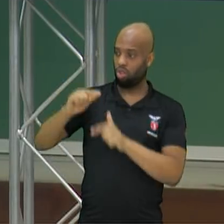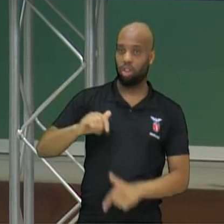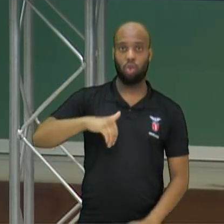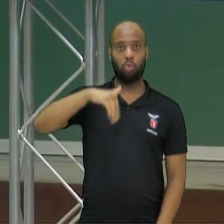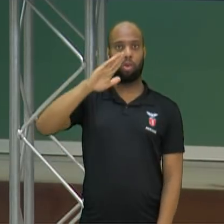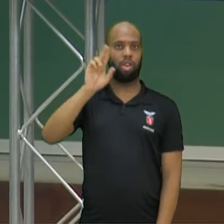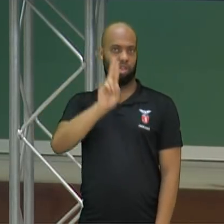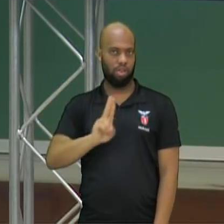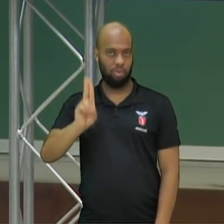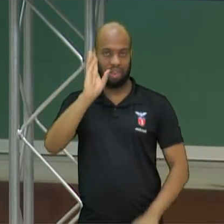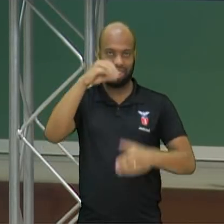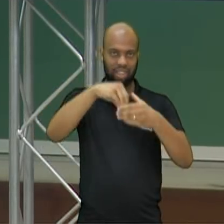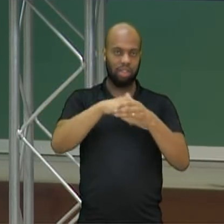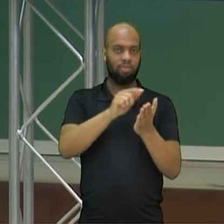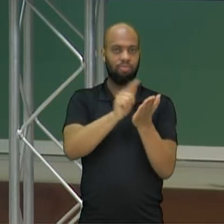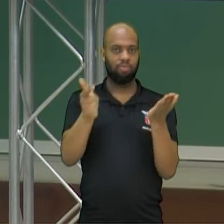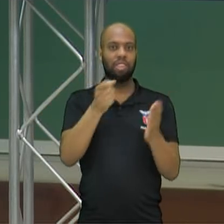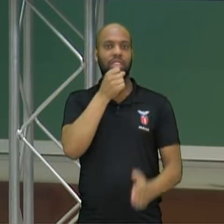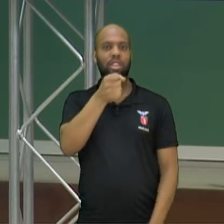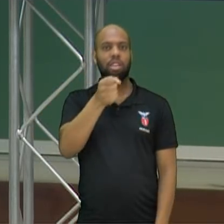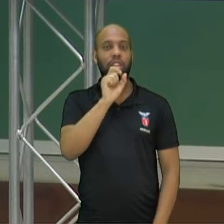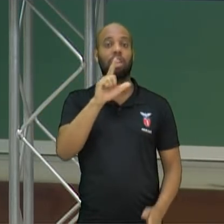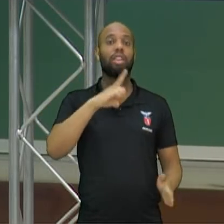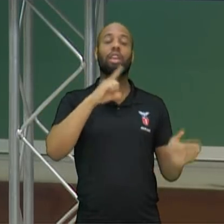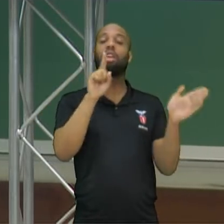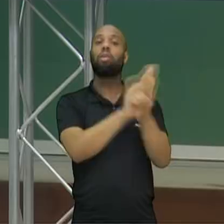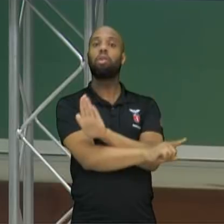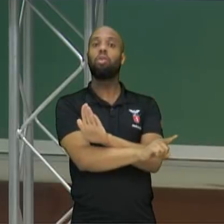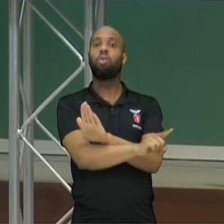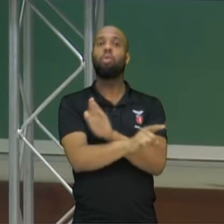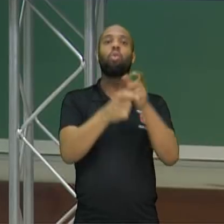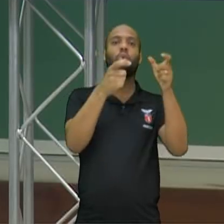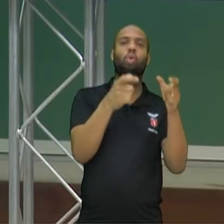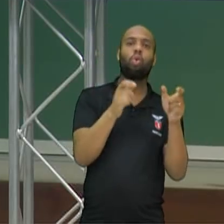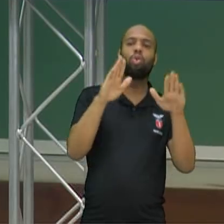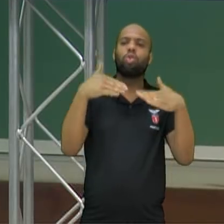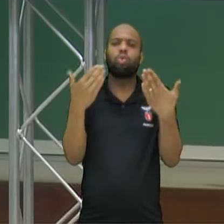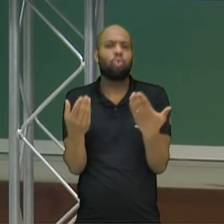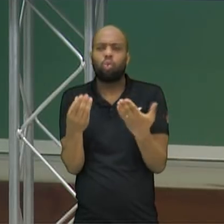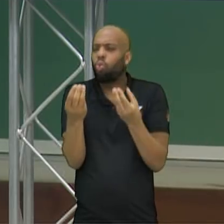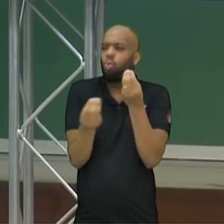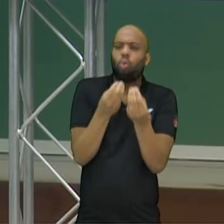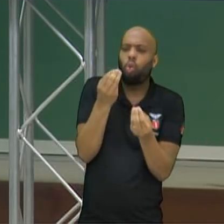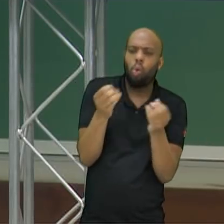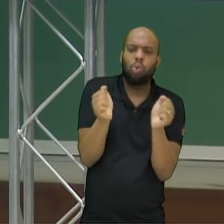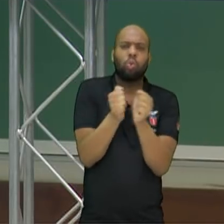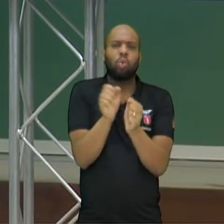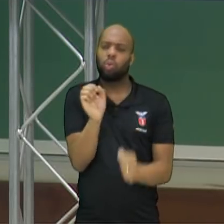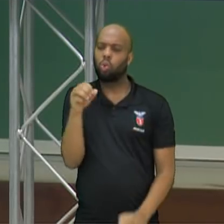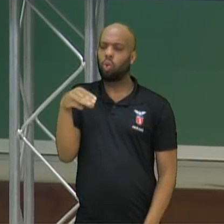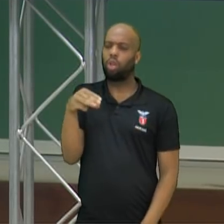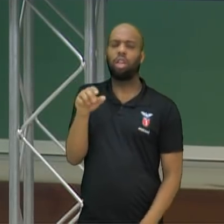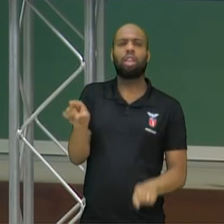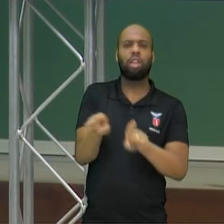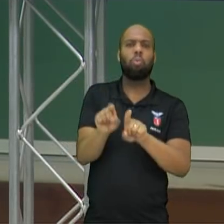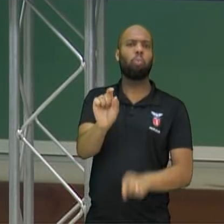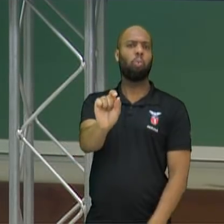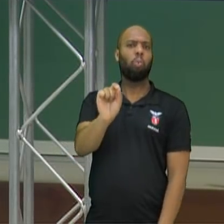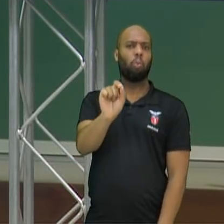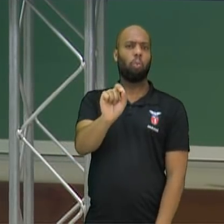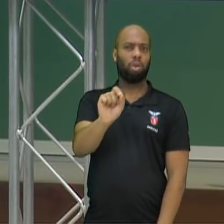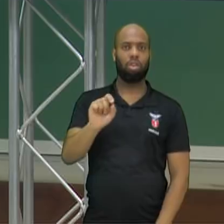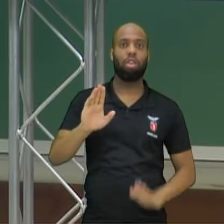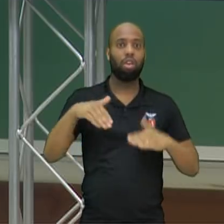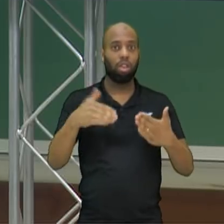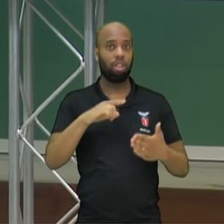utilizado nas reportagens? É aquilo que tem a pergunta onde, como e quando, com quem e o quê, e automaticamente ali